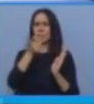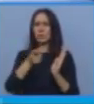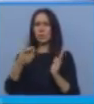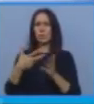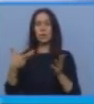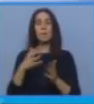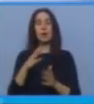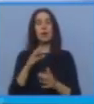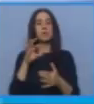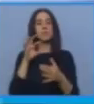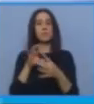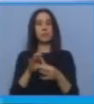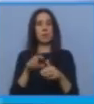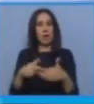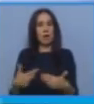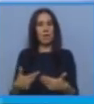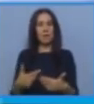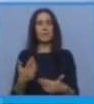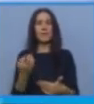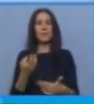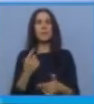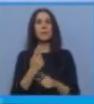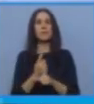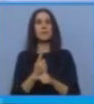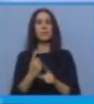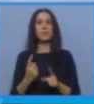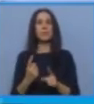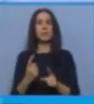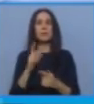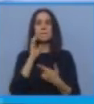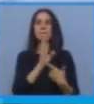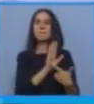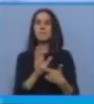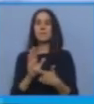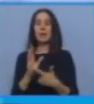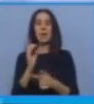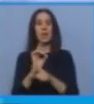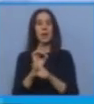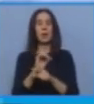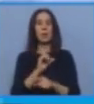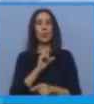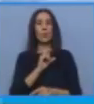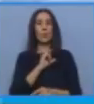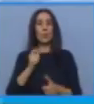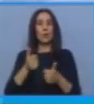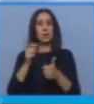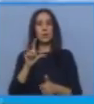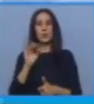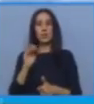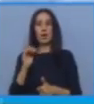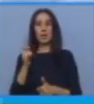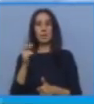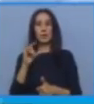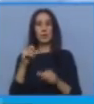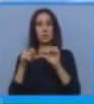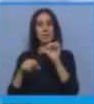que se situaria bem agora aqui, precisamente dando continuidade ao que estava a dizer o cônego Luís Alberto. O patriarca